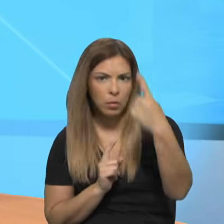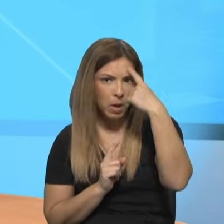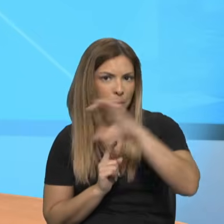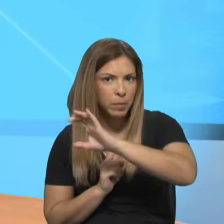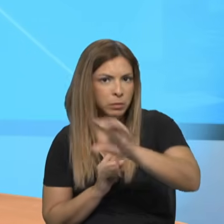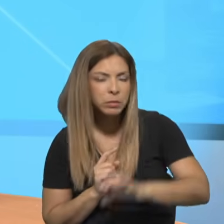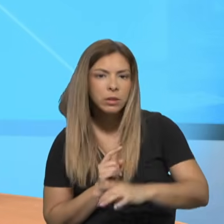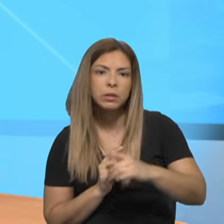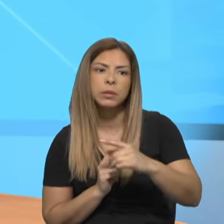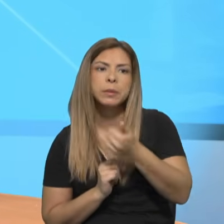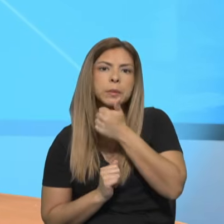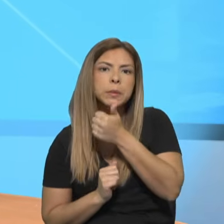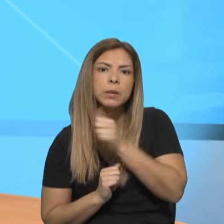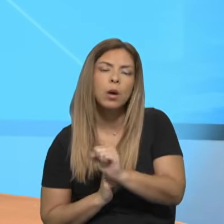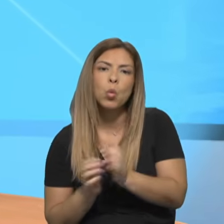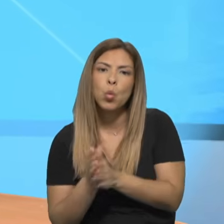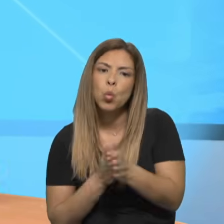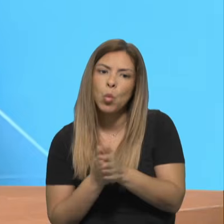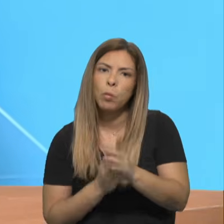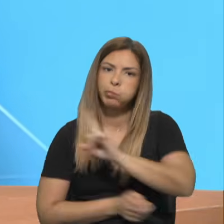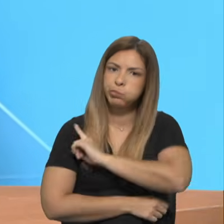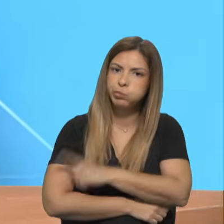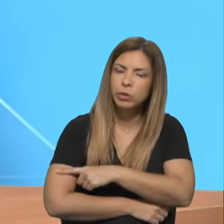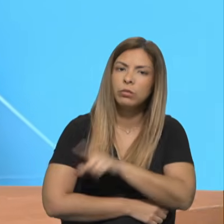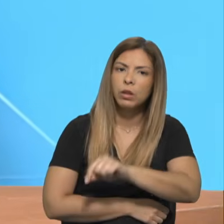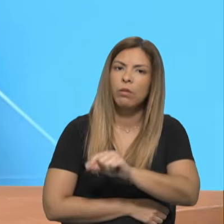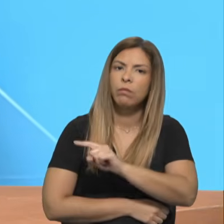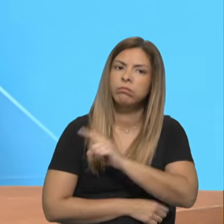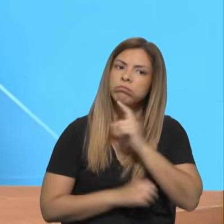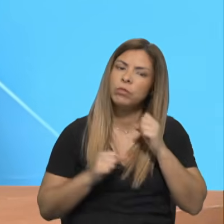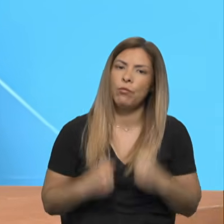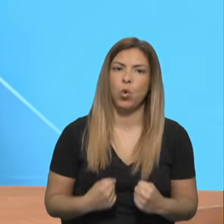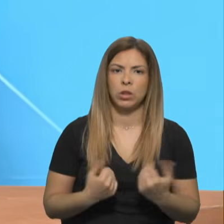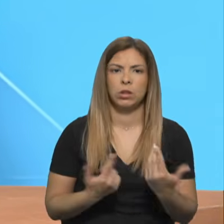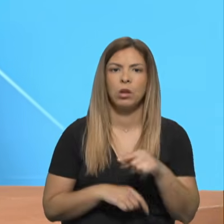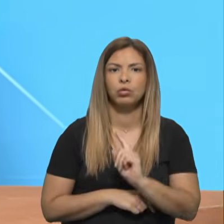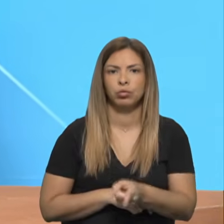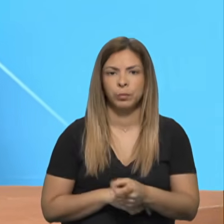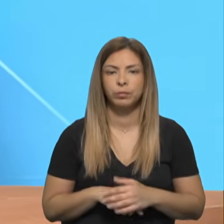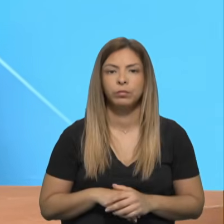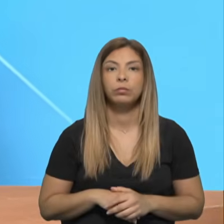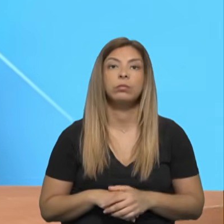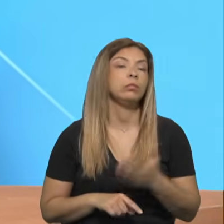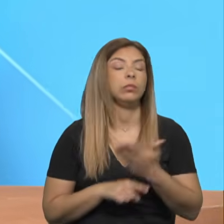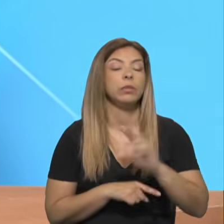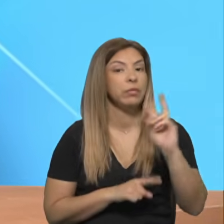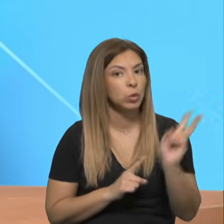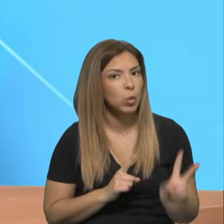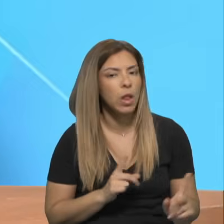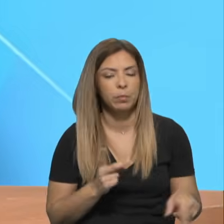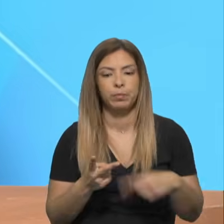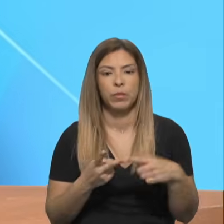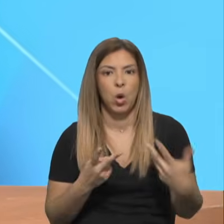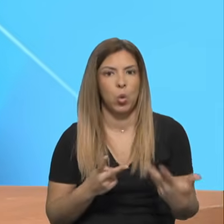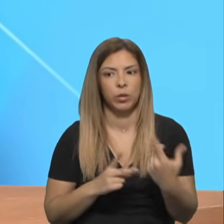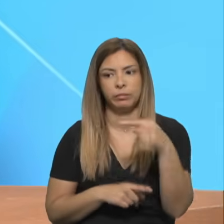diante desse uso do poder e da força? Pois, de facto, não, quer no caso da Venezuela, quer agora no caso